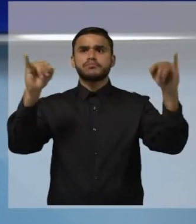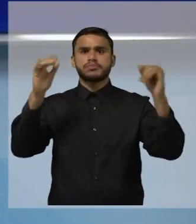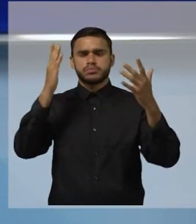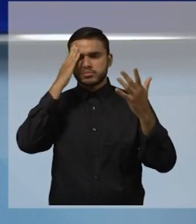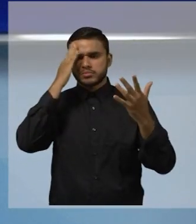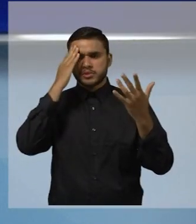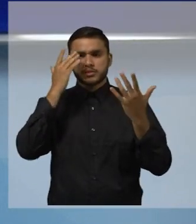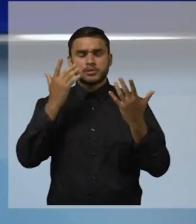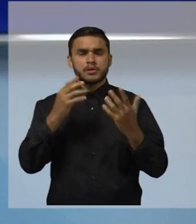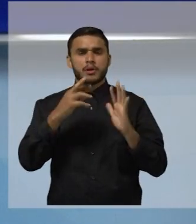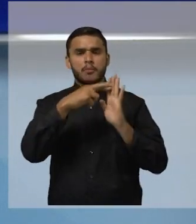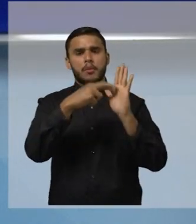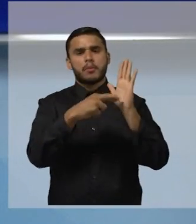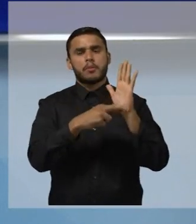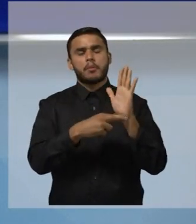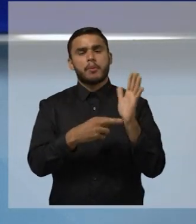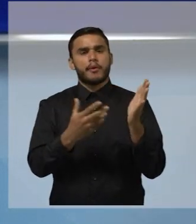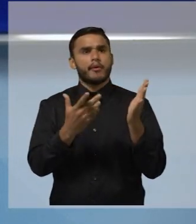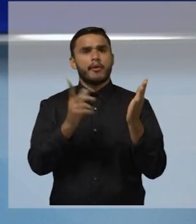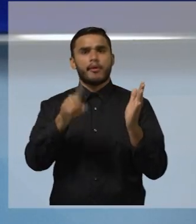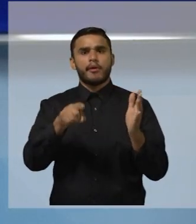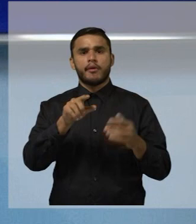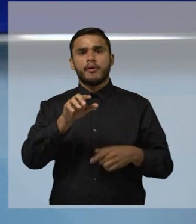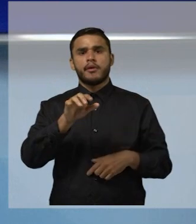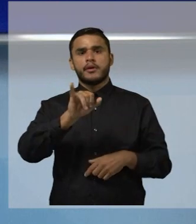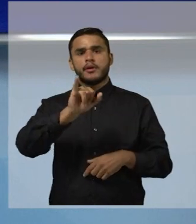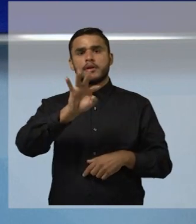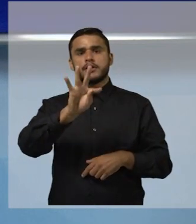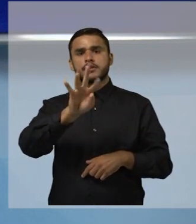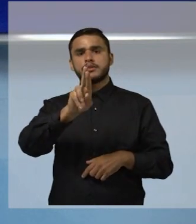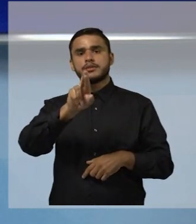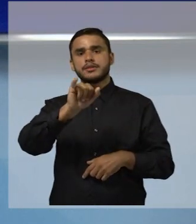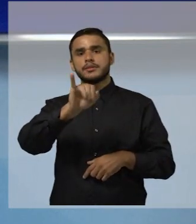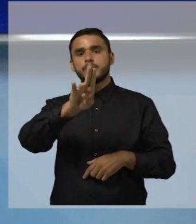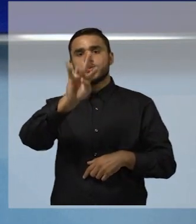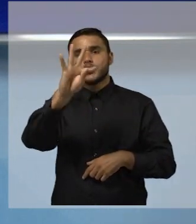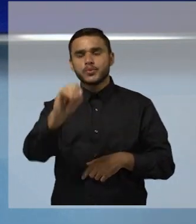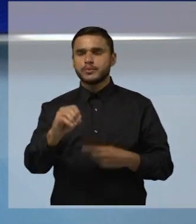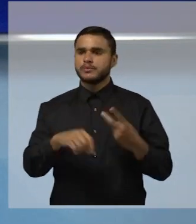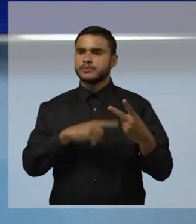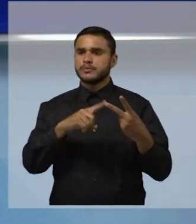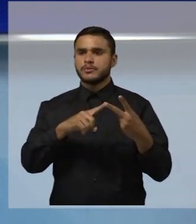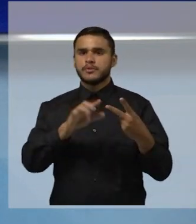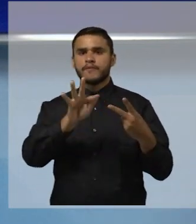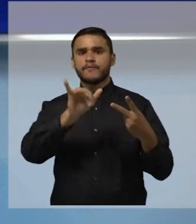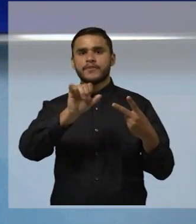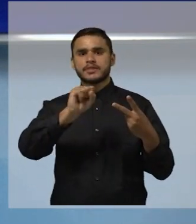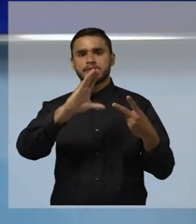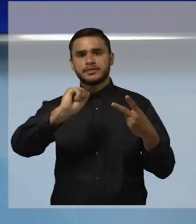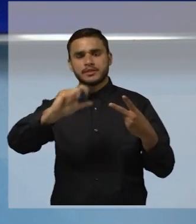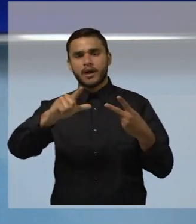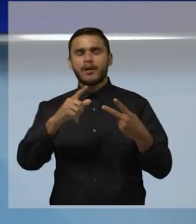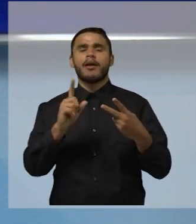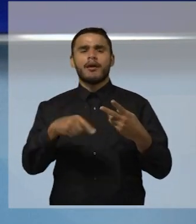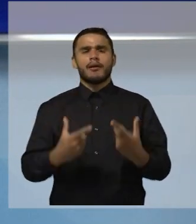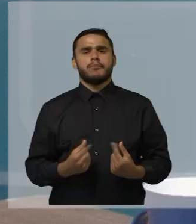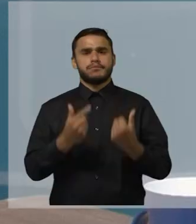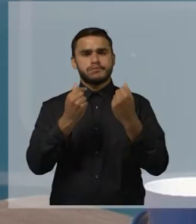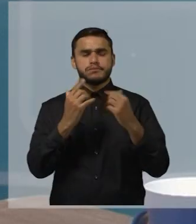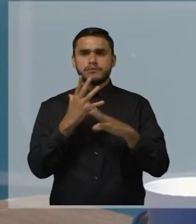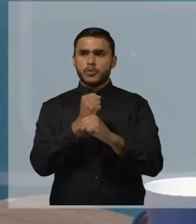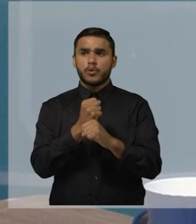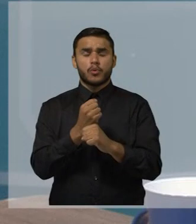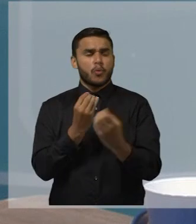opinião pública diante de matérias importantes, como, por exemplo, a reforma fiscal. E eu quero colocar exatamente para você essa